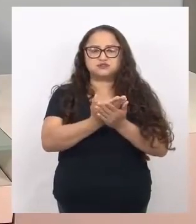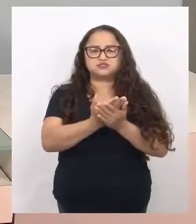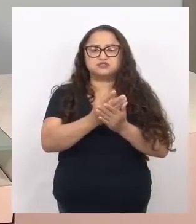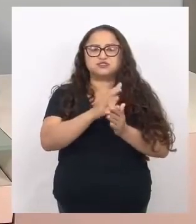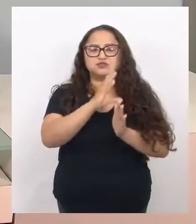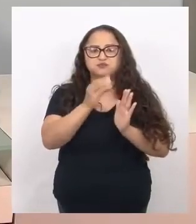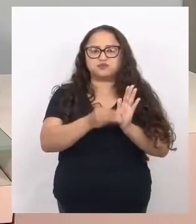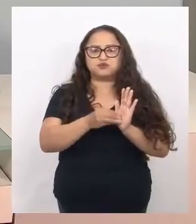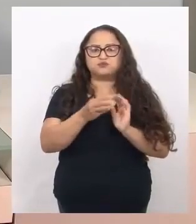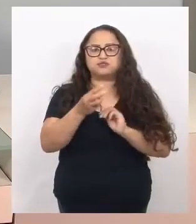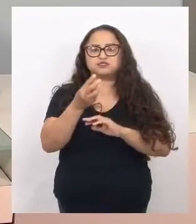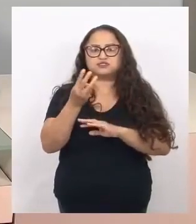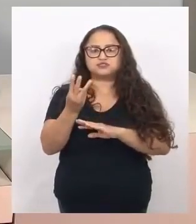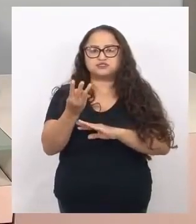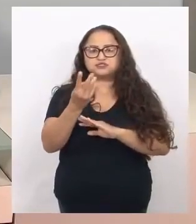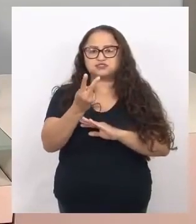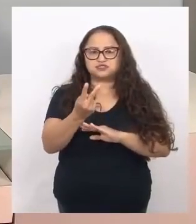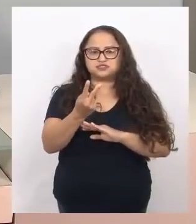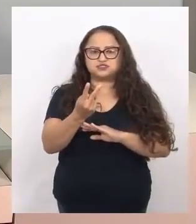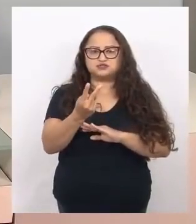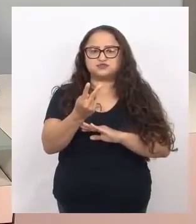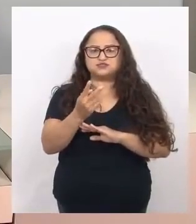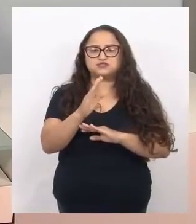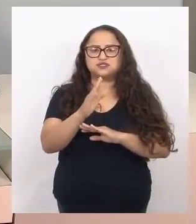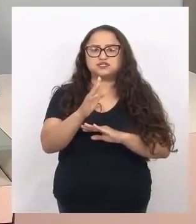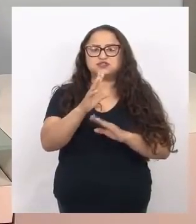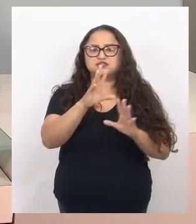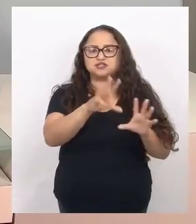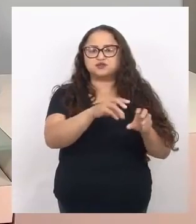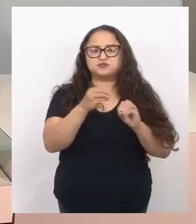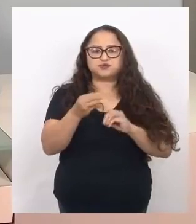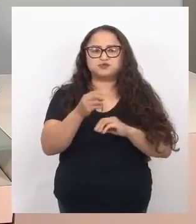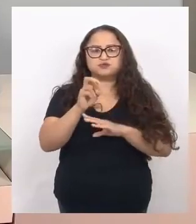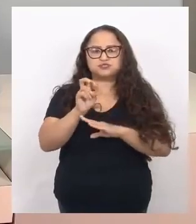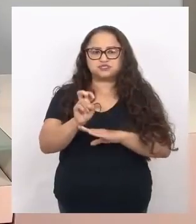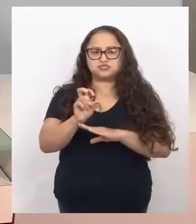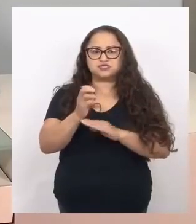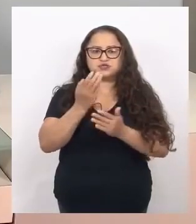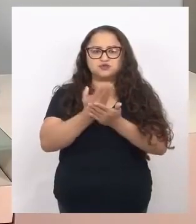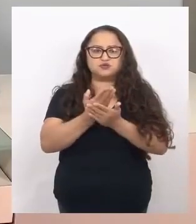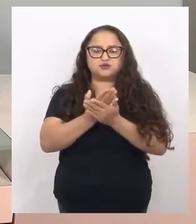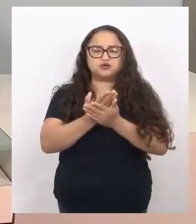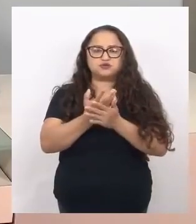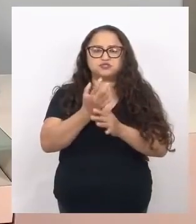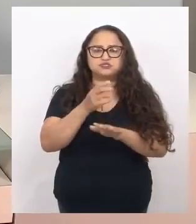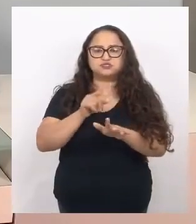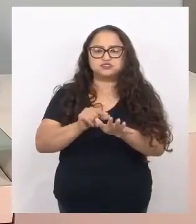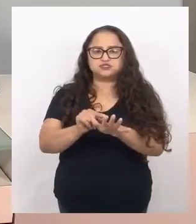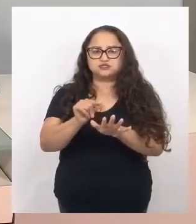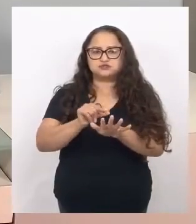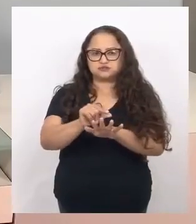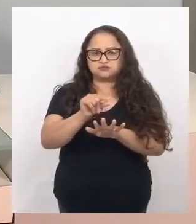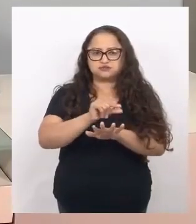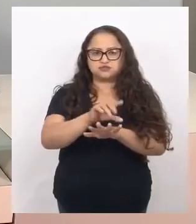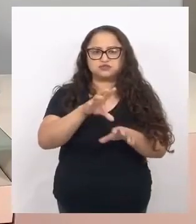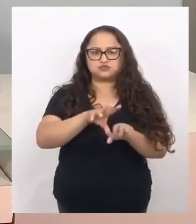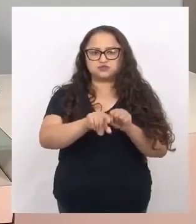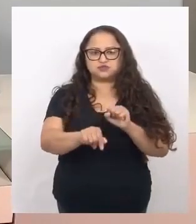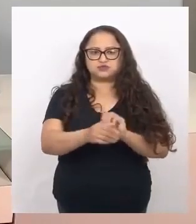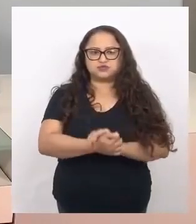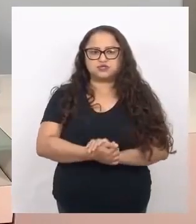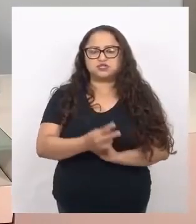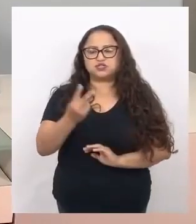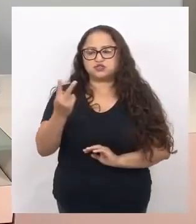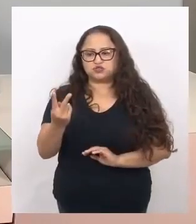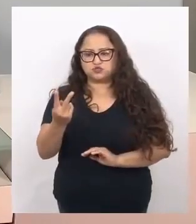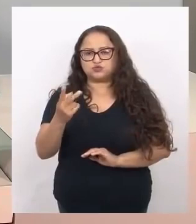32 aulas, a Thaís pegou, por exemplo, 5 aulas de unidades curriculares. Então, ela pegou 2